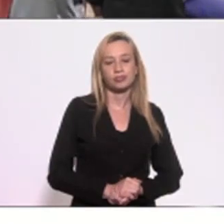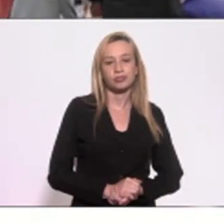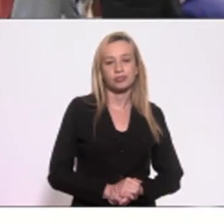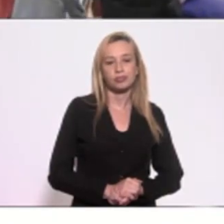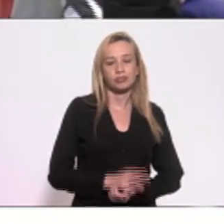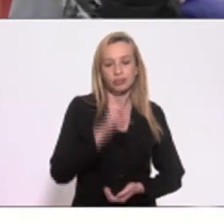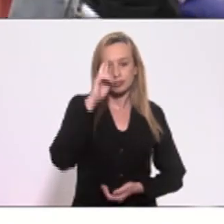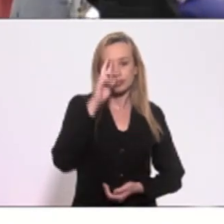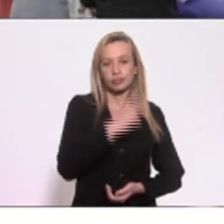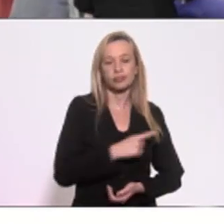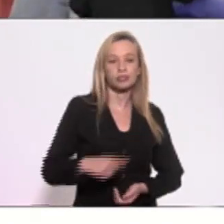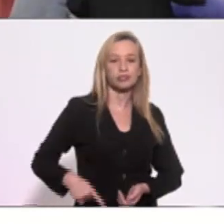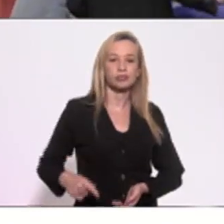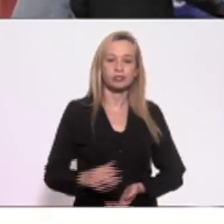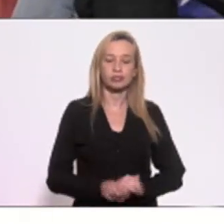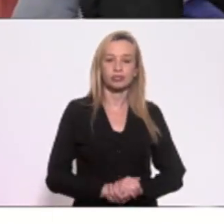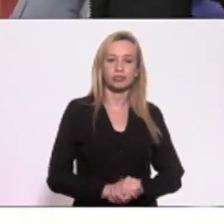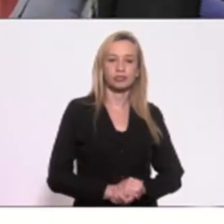Senhor presidente.